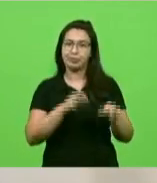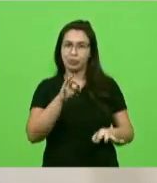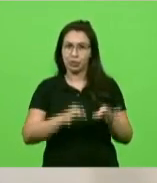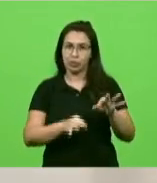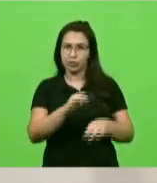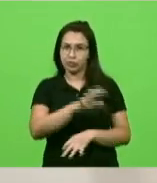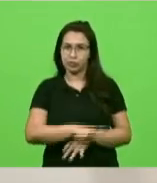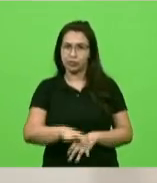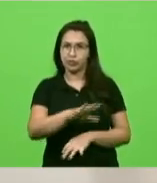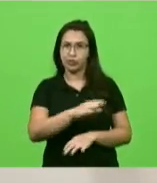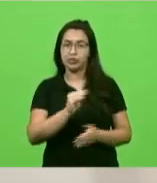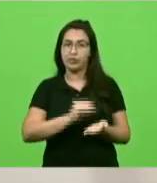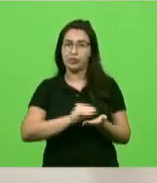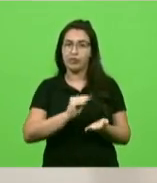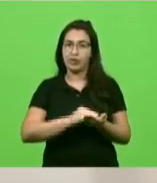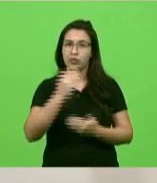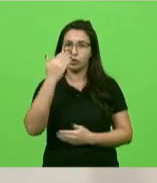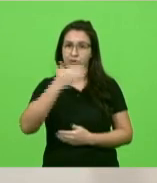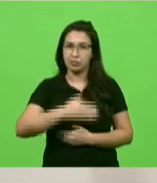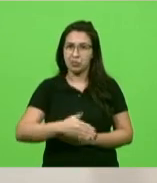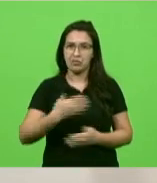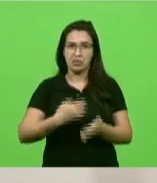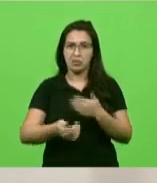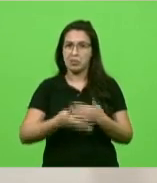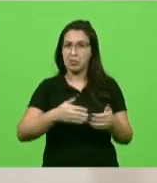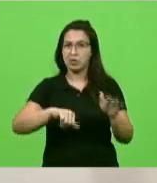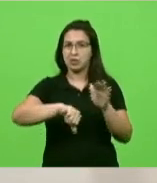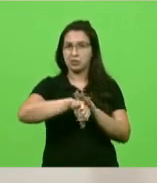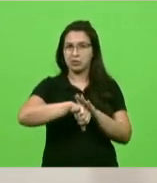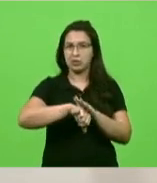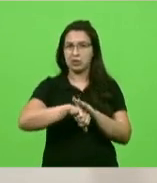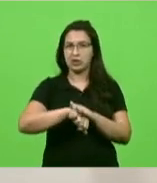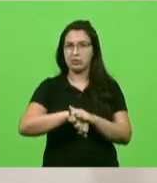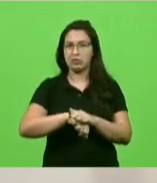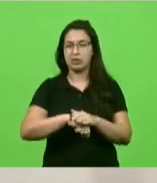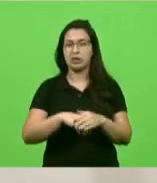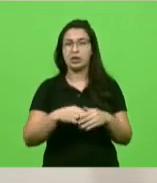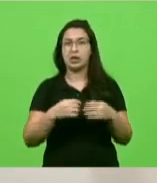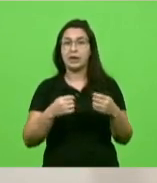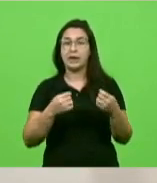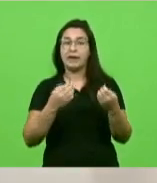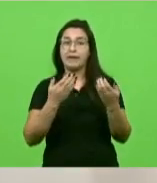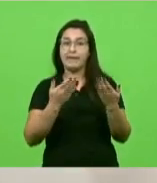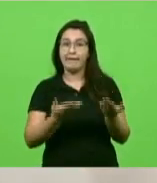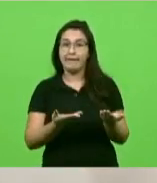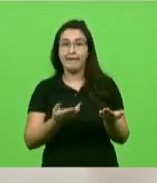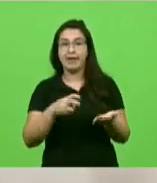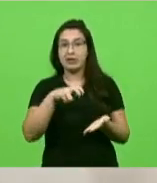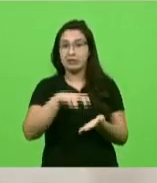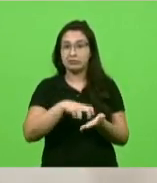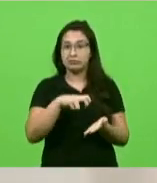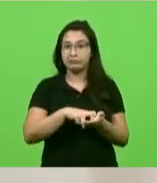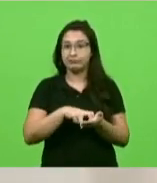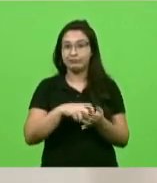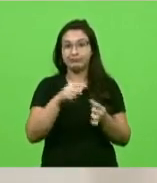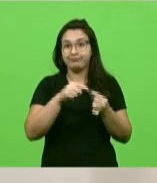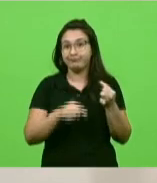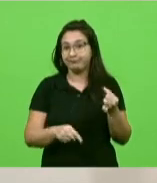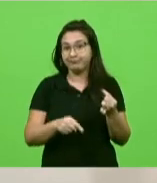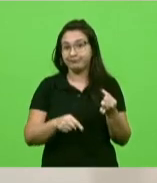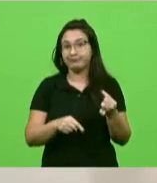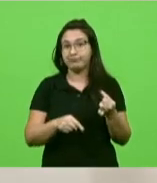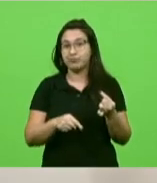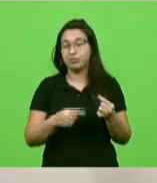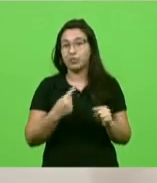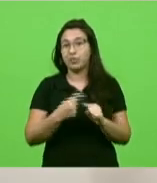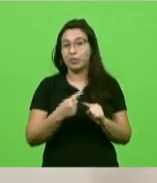de provas de um crime, em qualquer que seja a instância, impede a condenação sob pena de estarmos